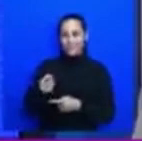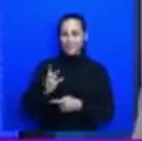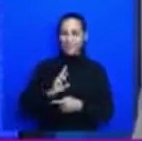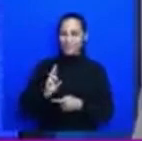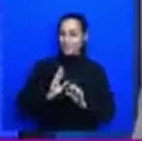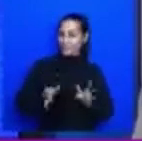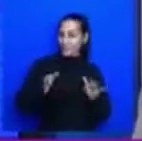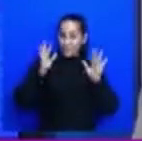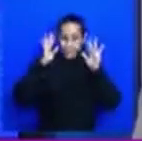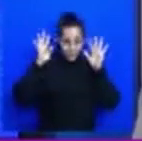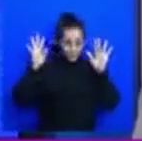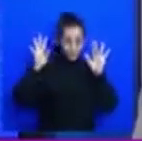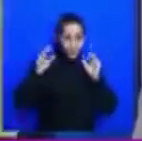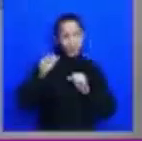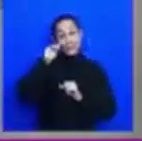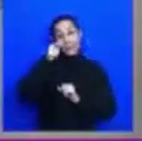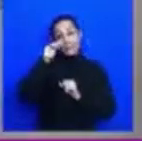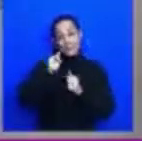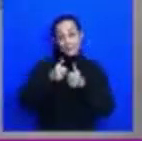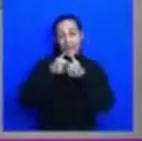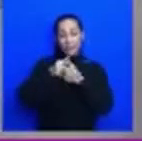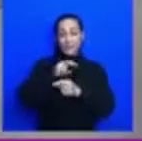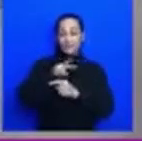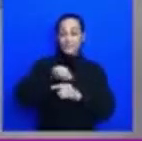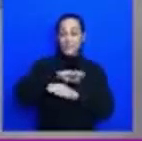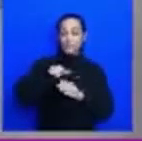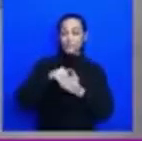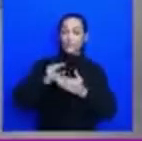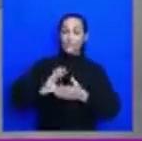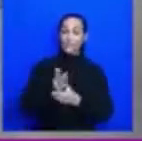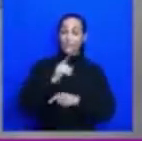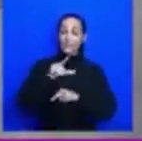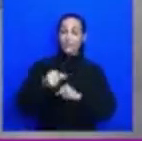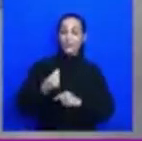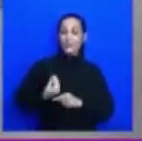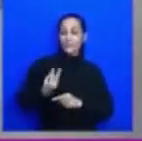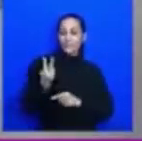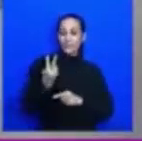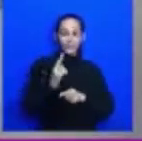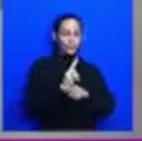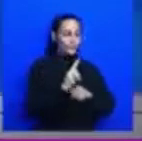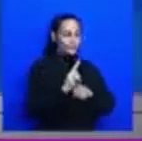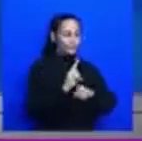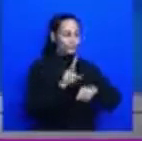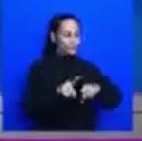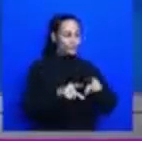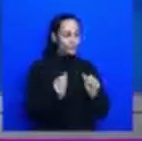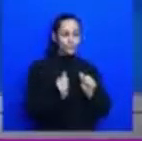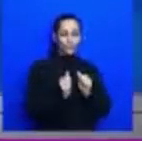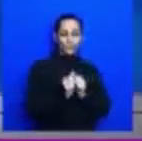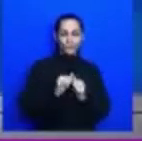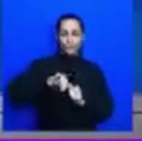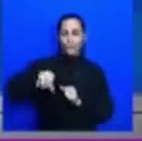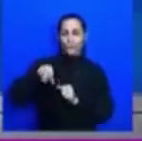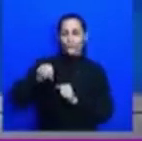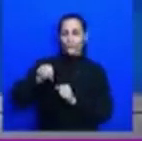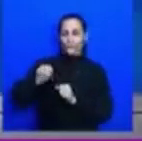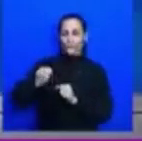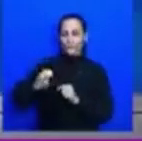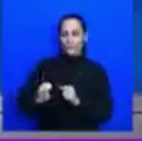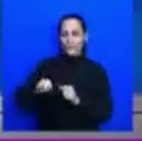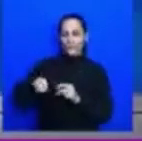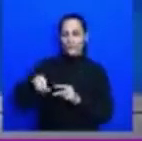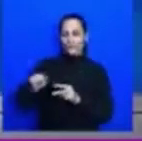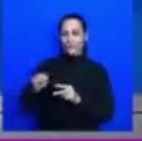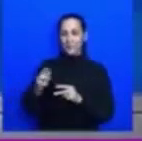R$1.700.000. Já pensou? Para fiscalizar cada passo desse sorteio, nós contamos com a presença de dois auditores populares, José Galvino e